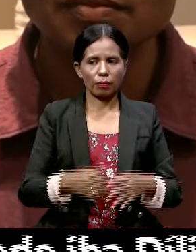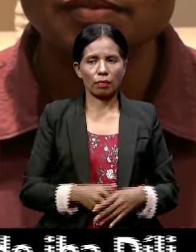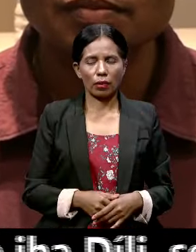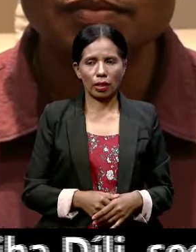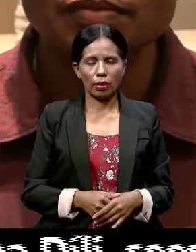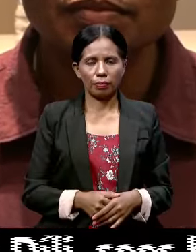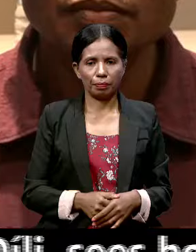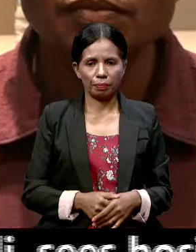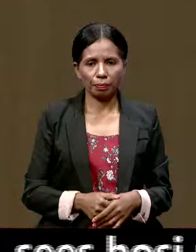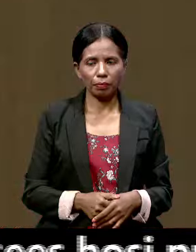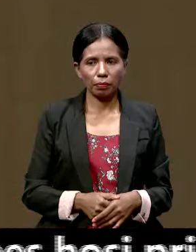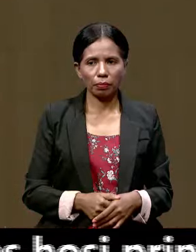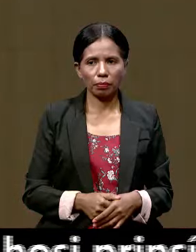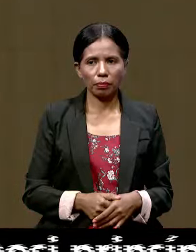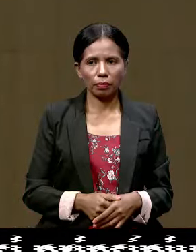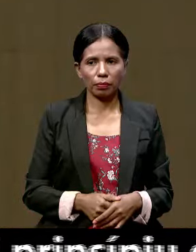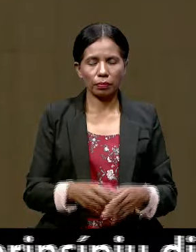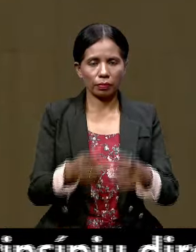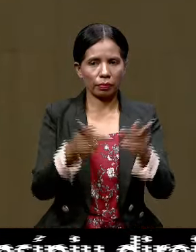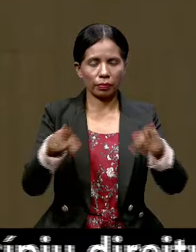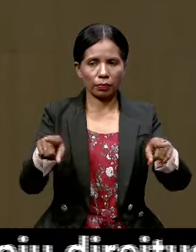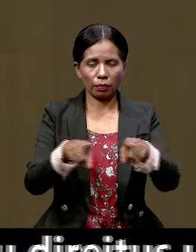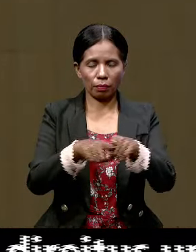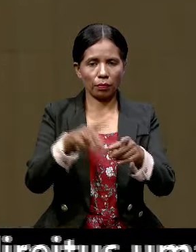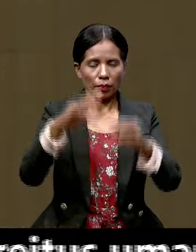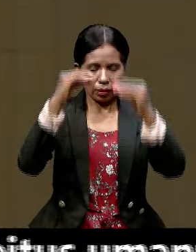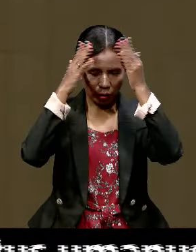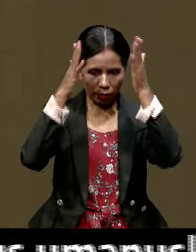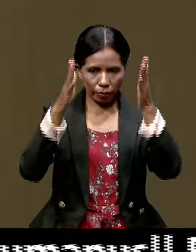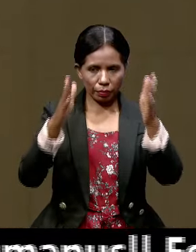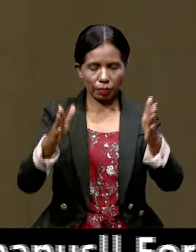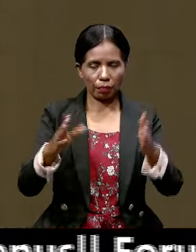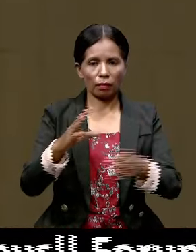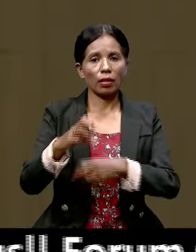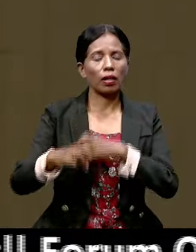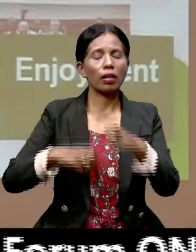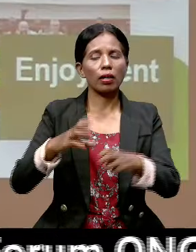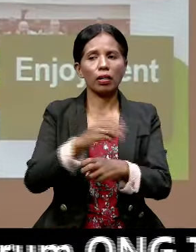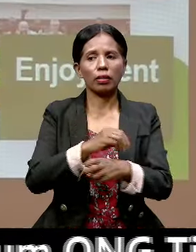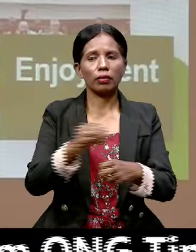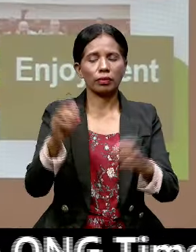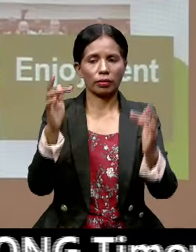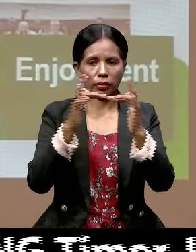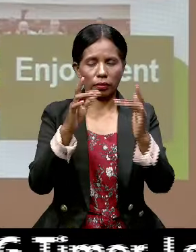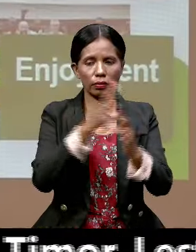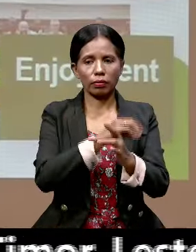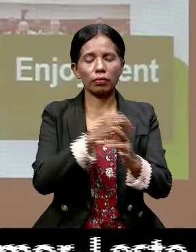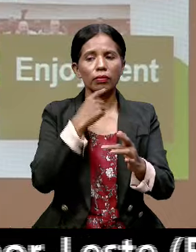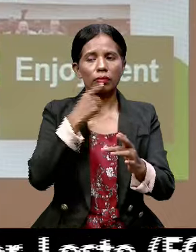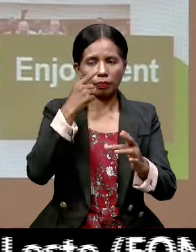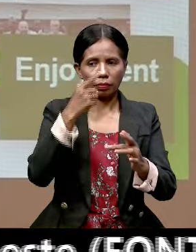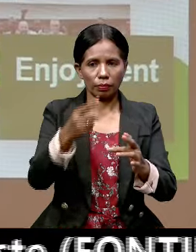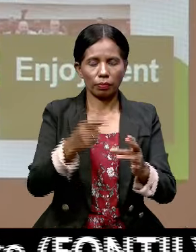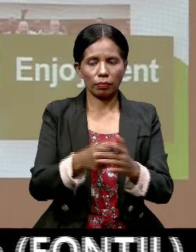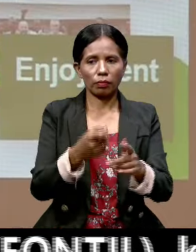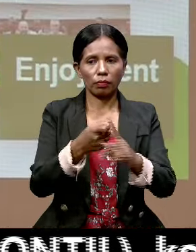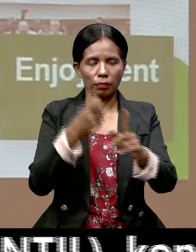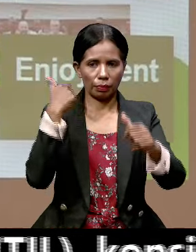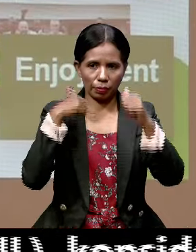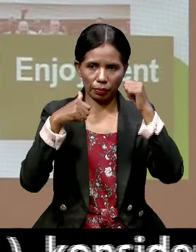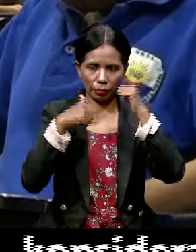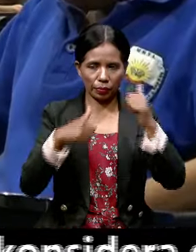are doing and we have been done iha Fatin Hanesan docente departamento engenharia eletrônica elétrica HTT Liusi